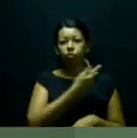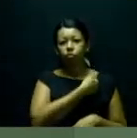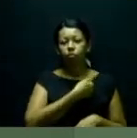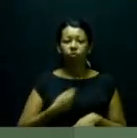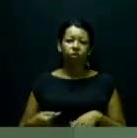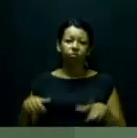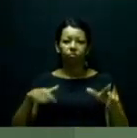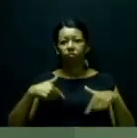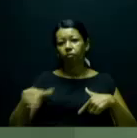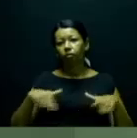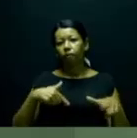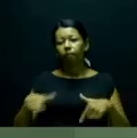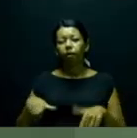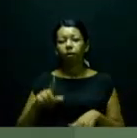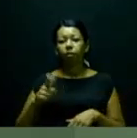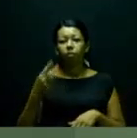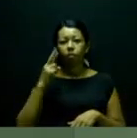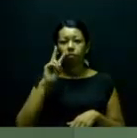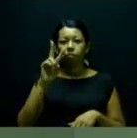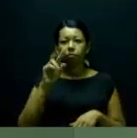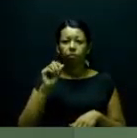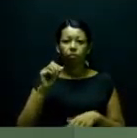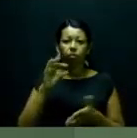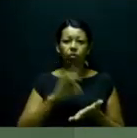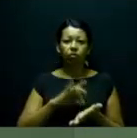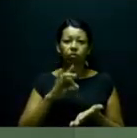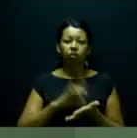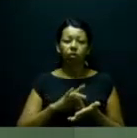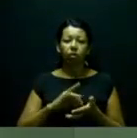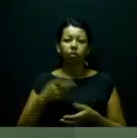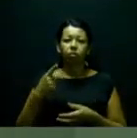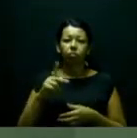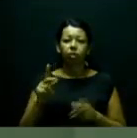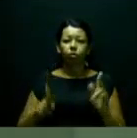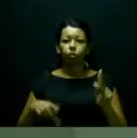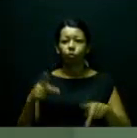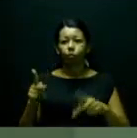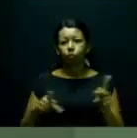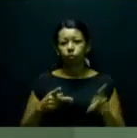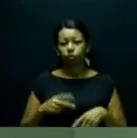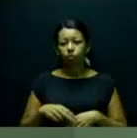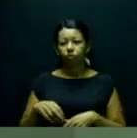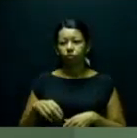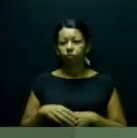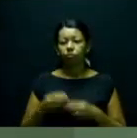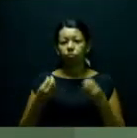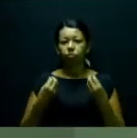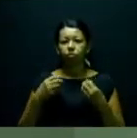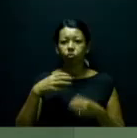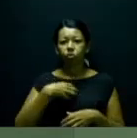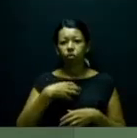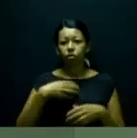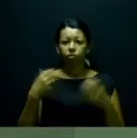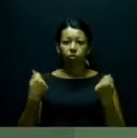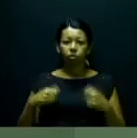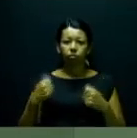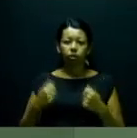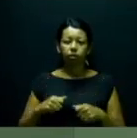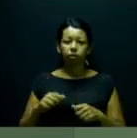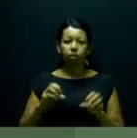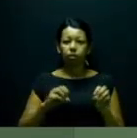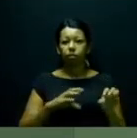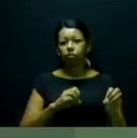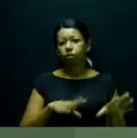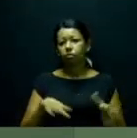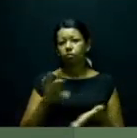desgoverno atua e não olha de verdade pela nossa população, Ivan, como tem que ser olhada. E a nossa educação